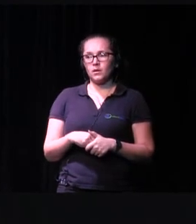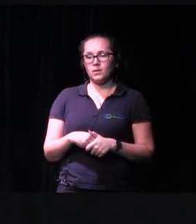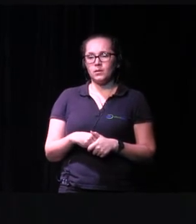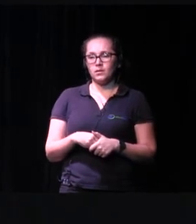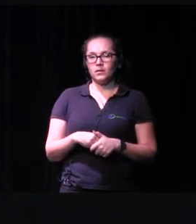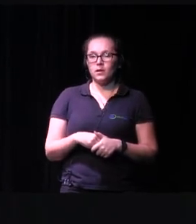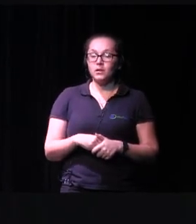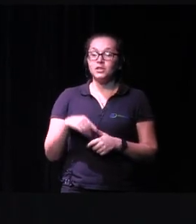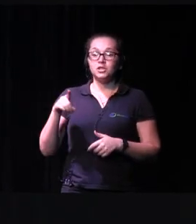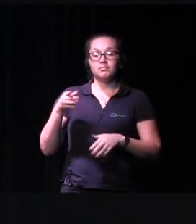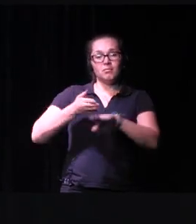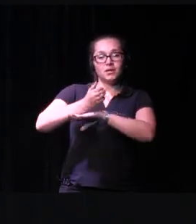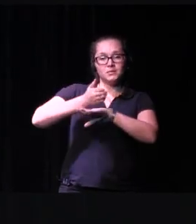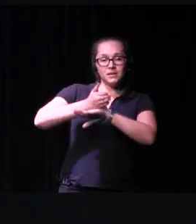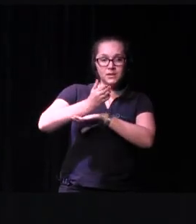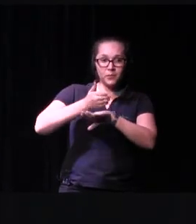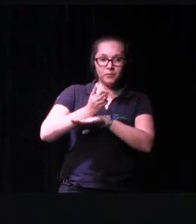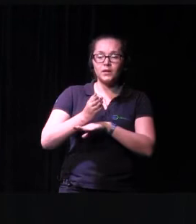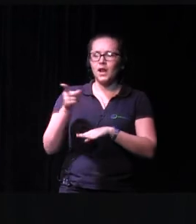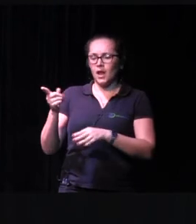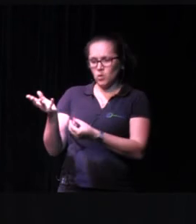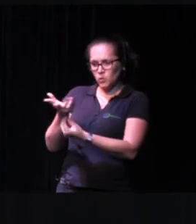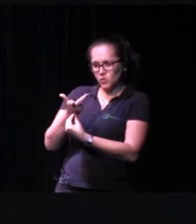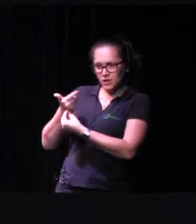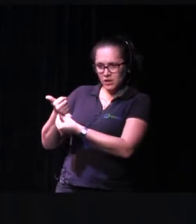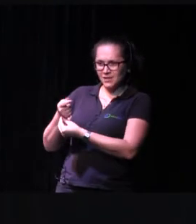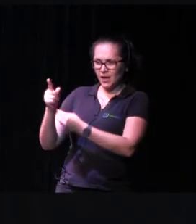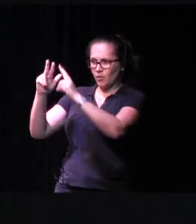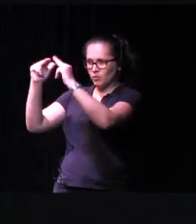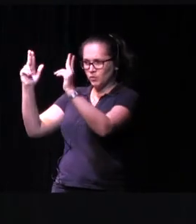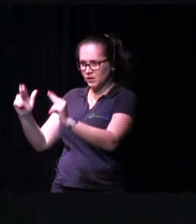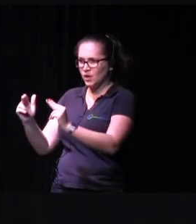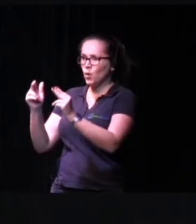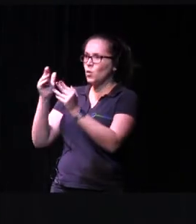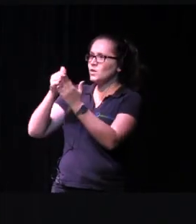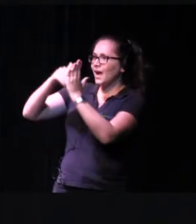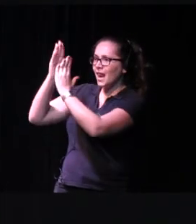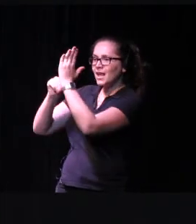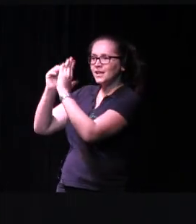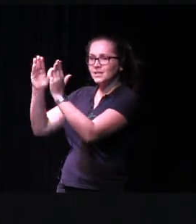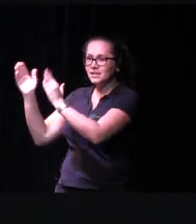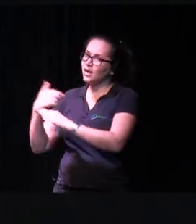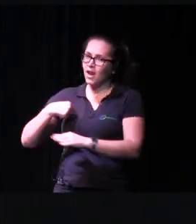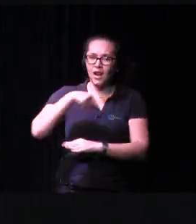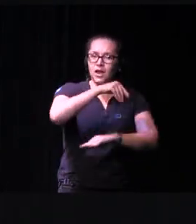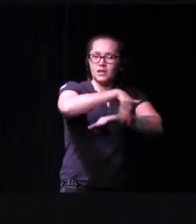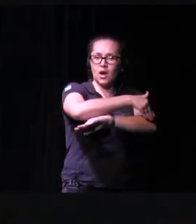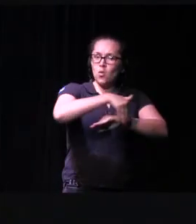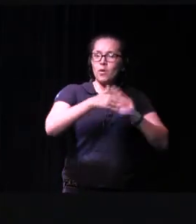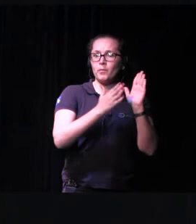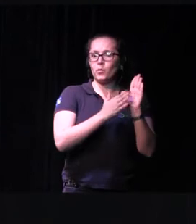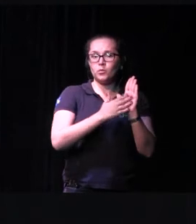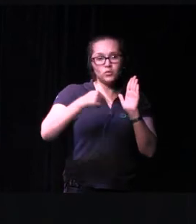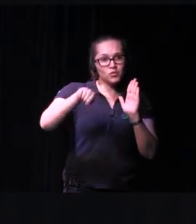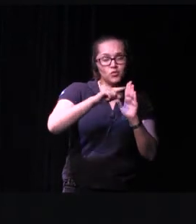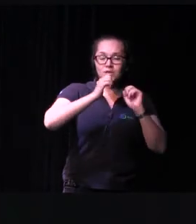de participação. Os artistas saíram dos museus e galerias para a rua, para propor suas coisas